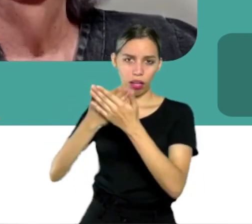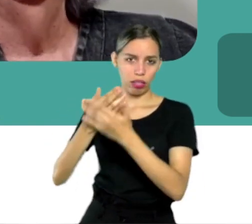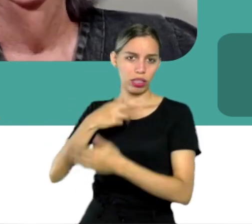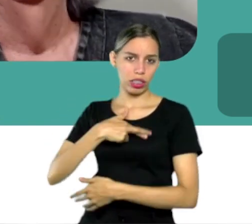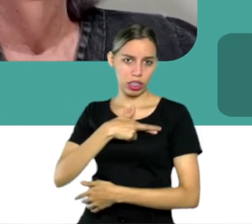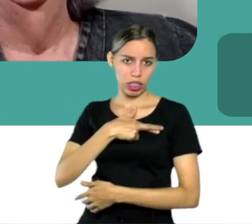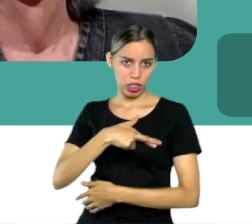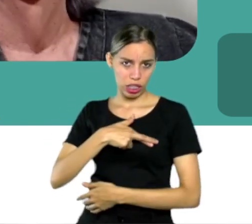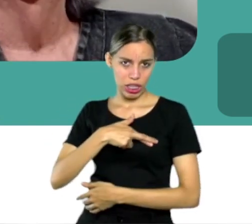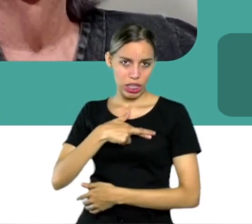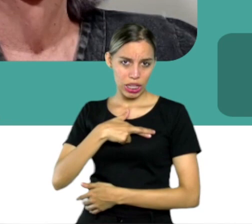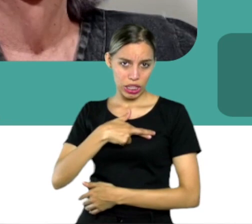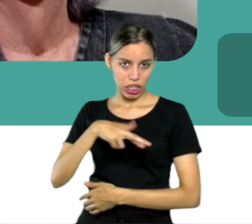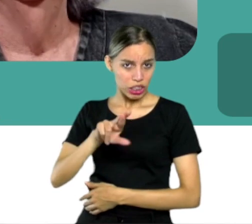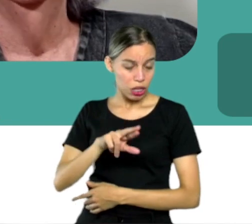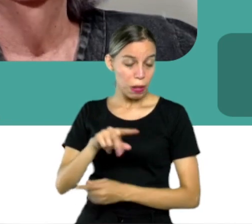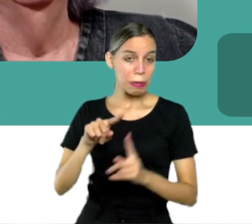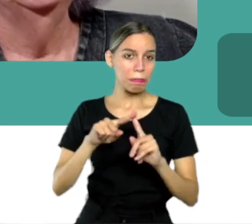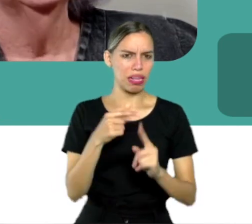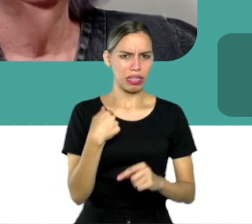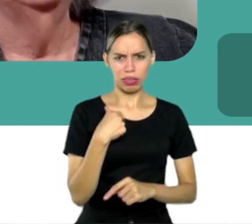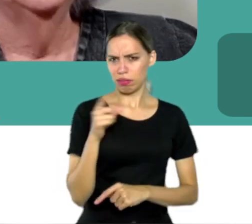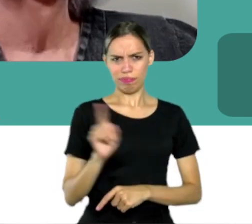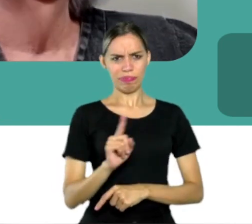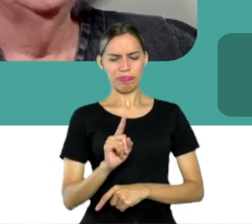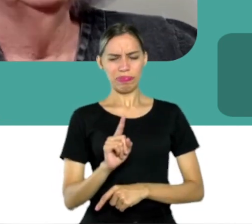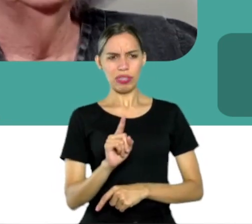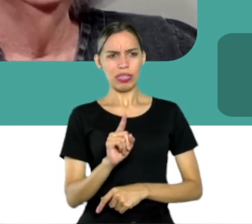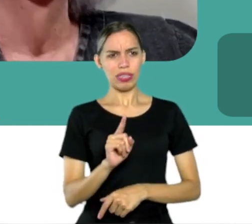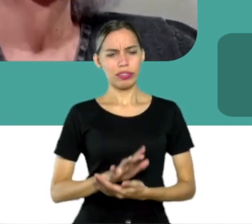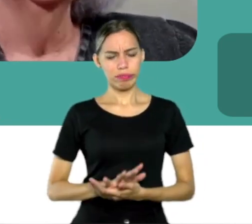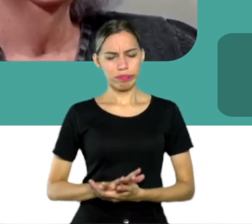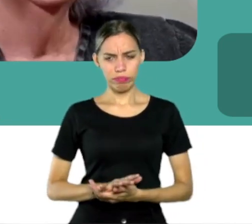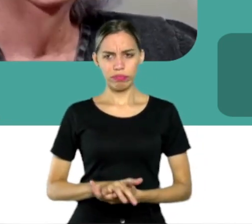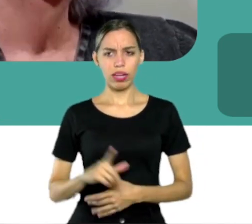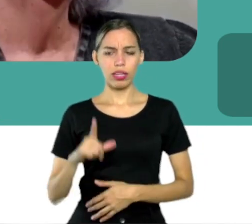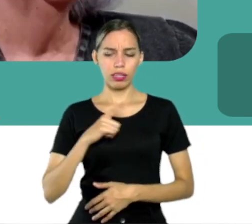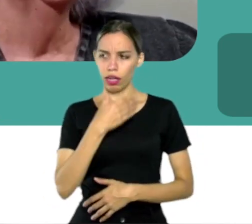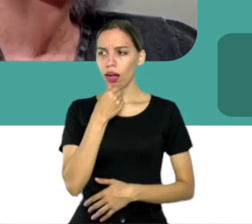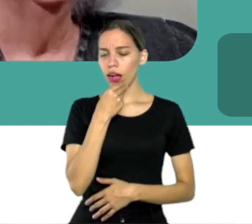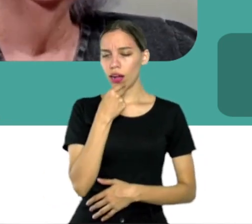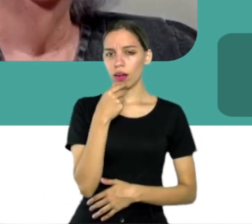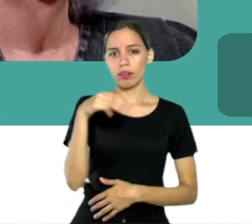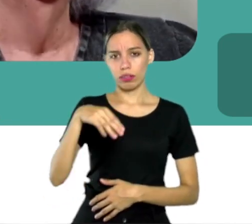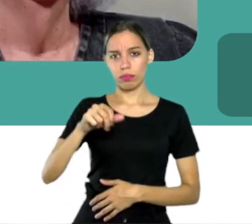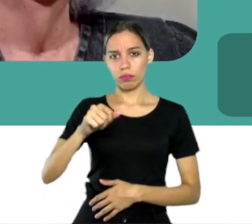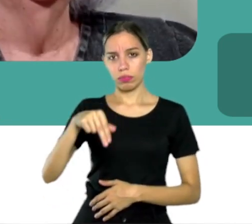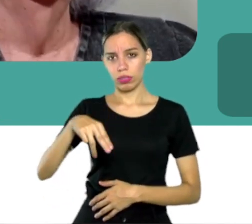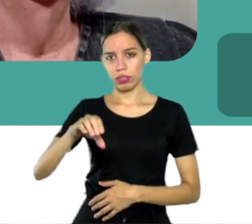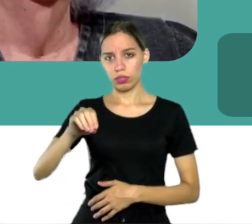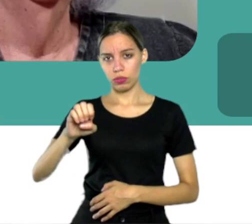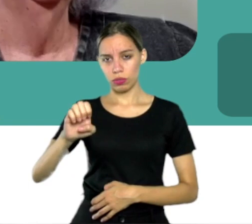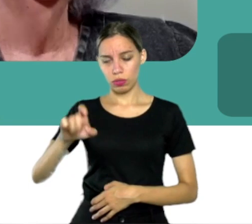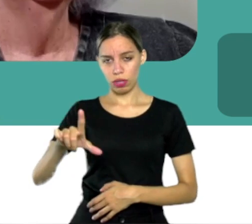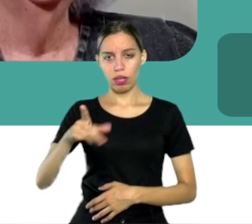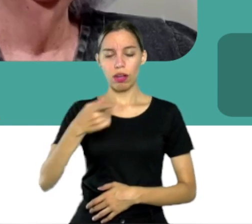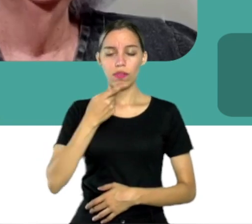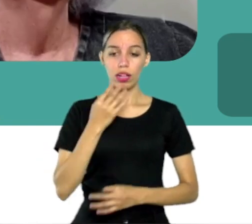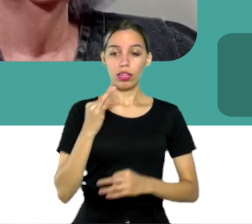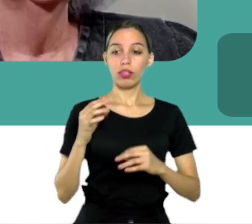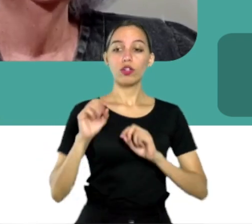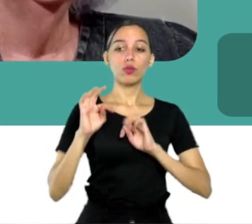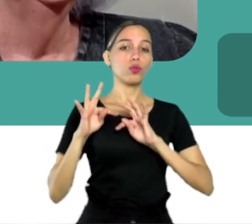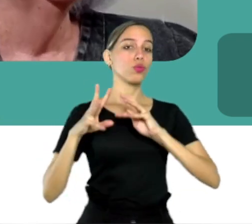bem, mas o Manuel de Barros falava uma coisa que eu concordo, tudo é matéria de poesia. Tudo é matéria